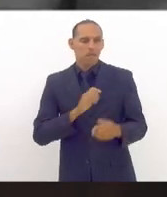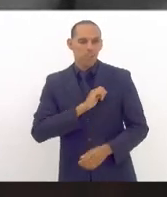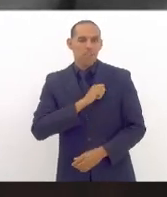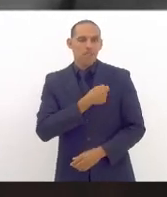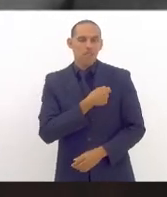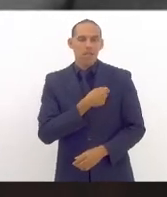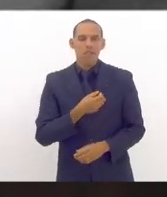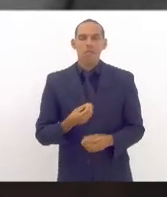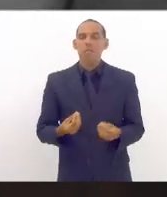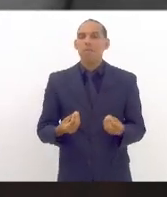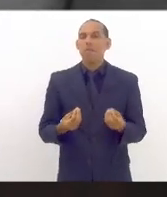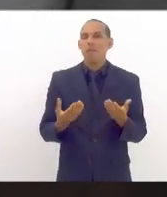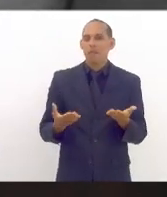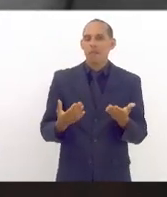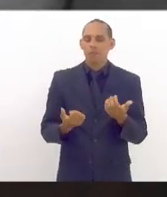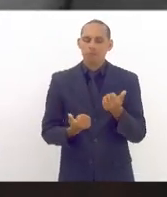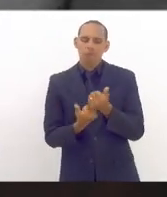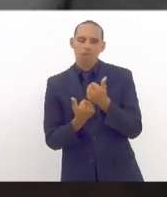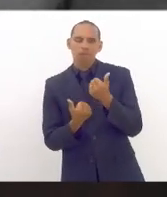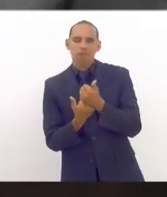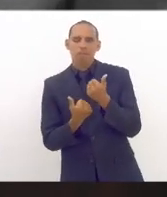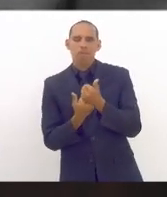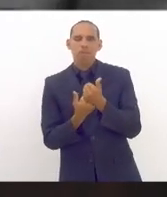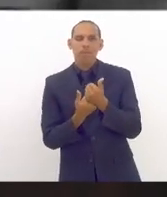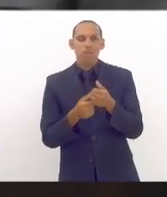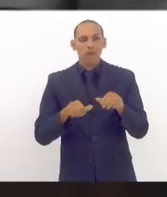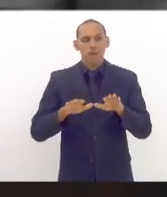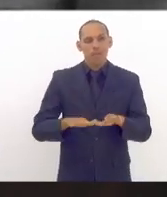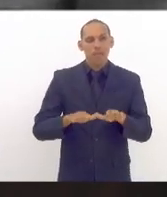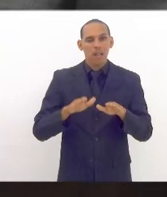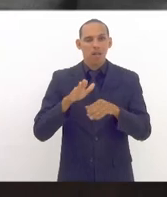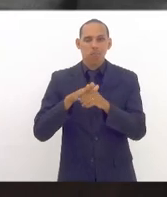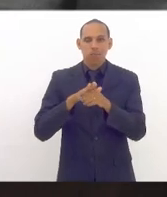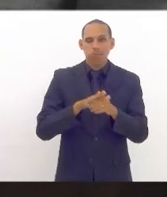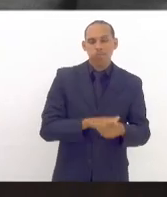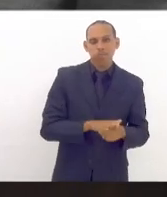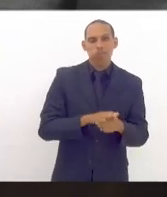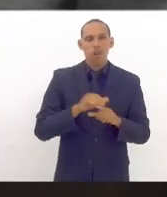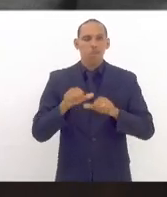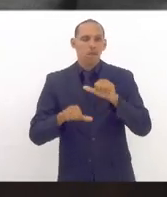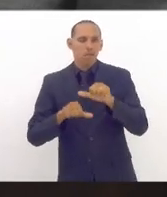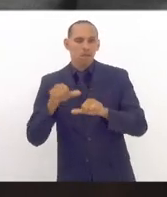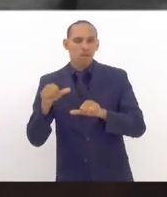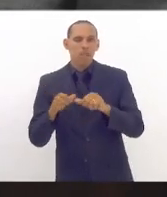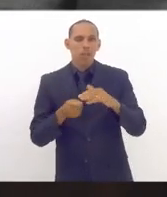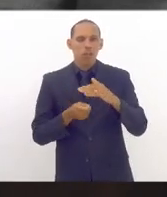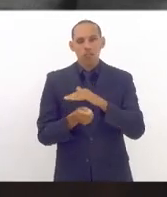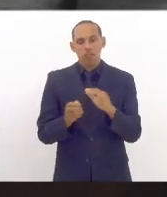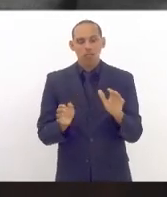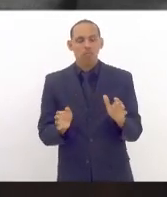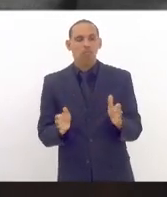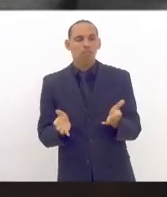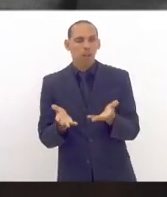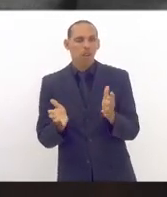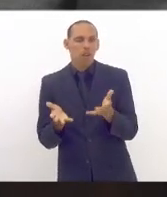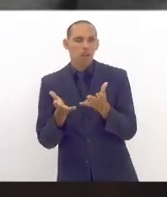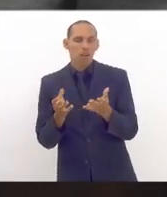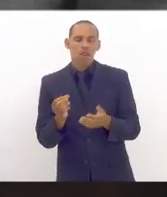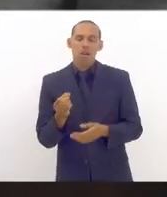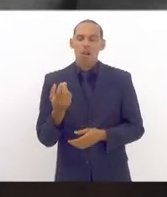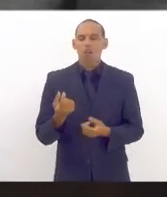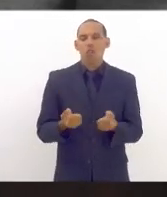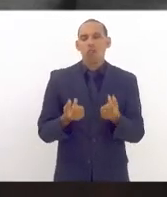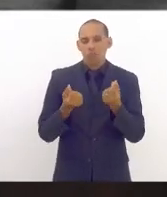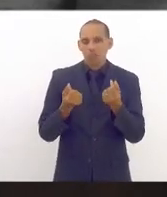a decisão de manter suprimir ou modificar cada incentivo fiscal ou financeiro